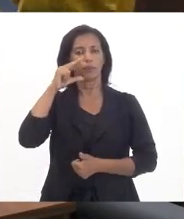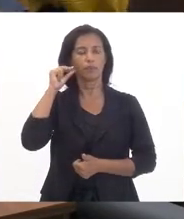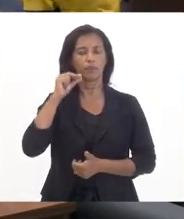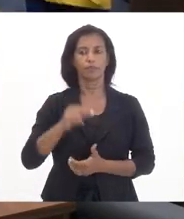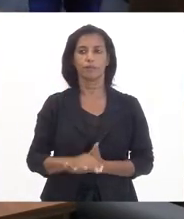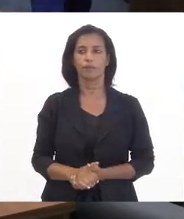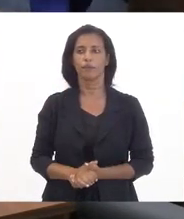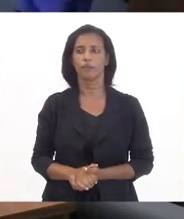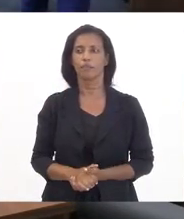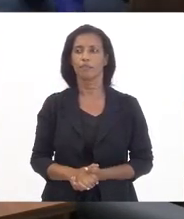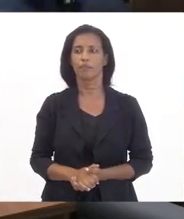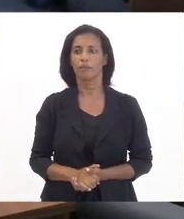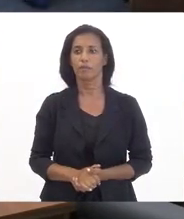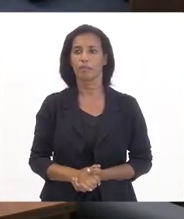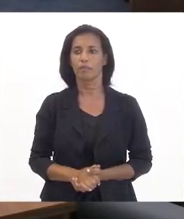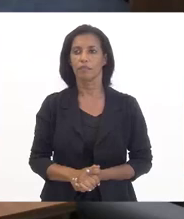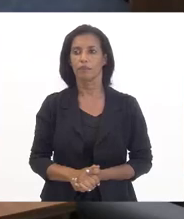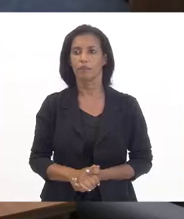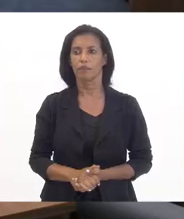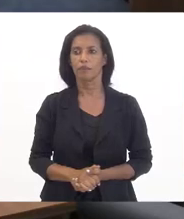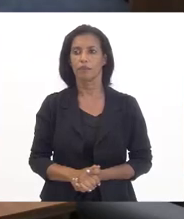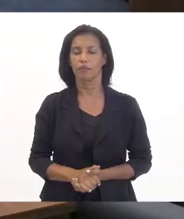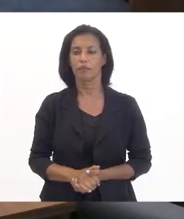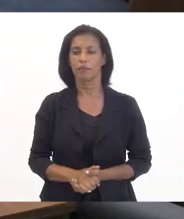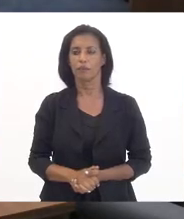Samuel. Então,